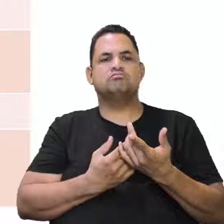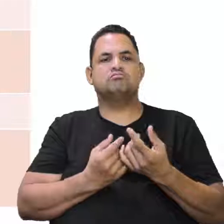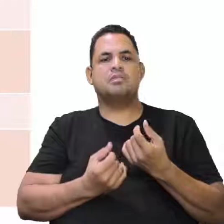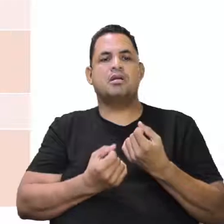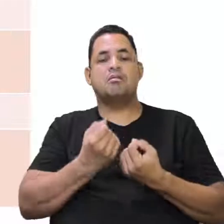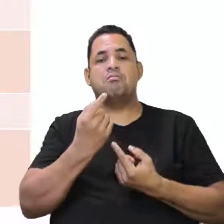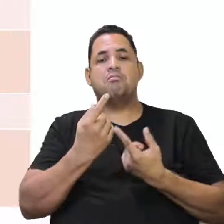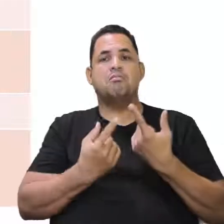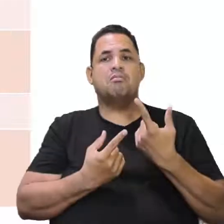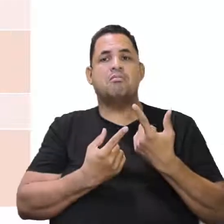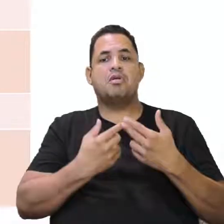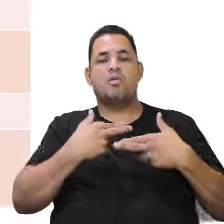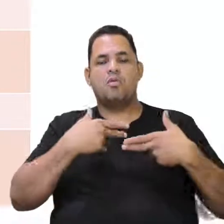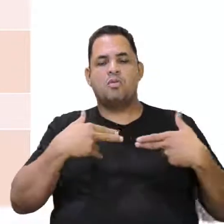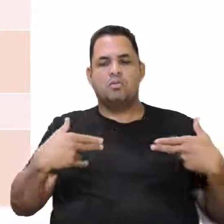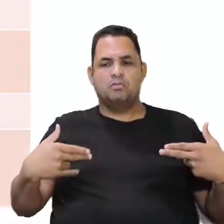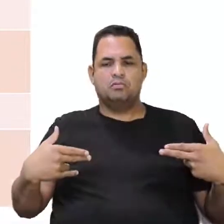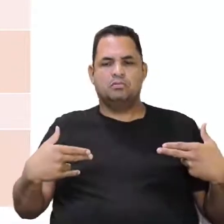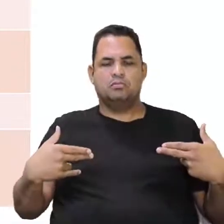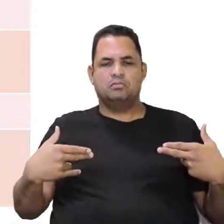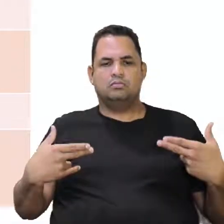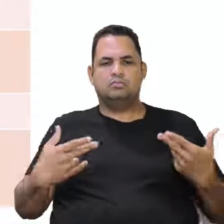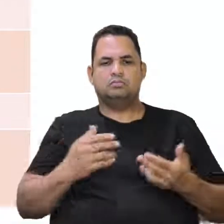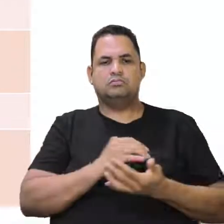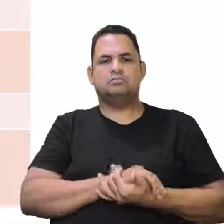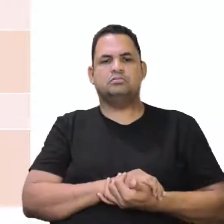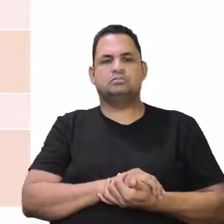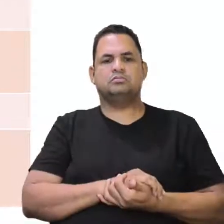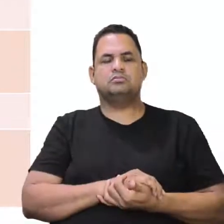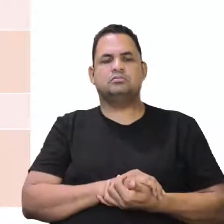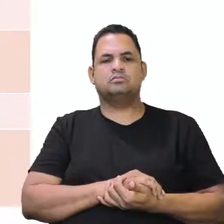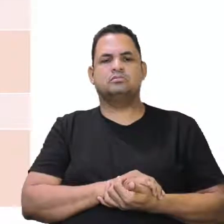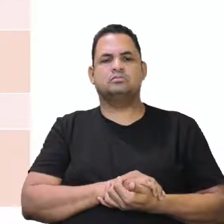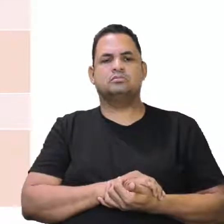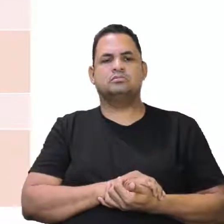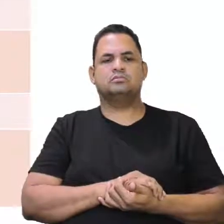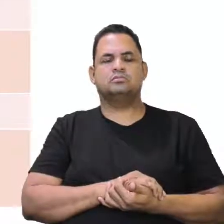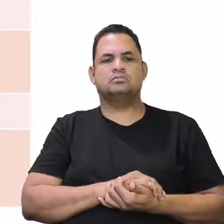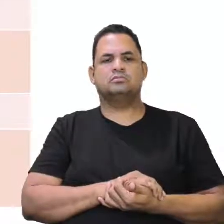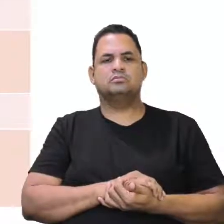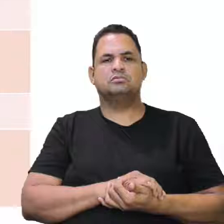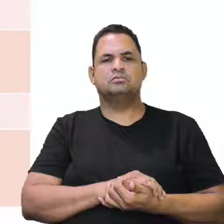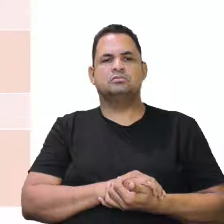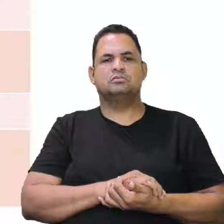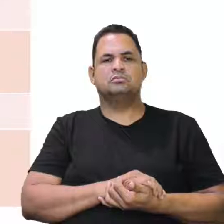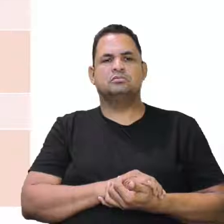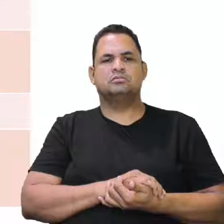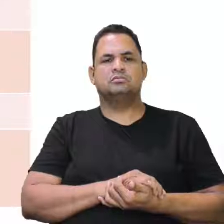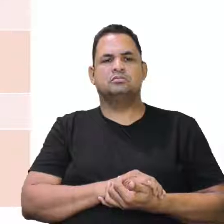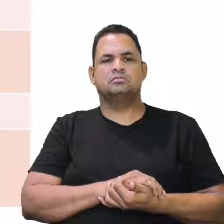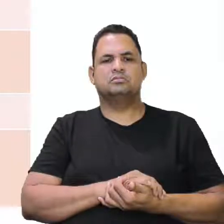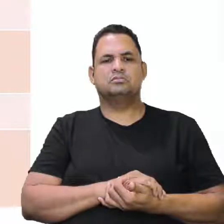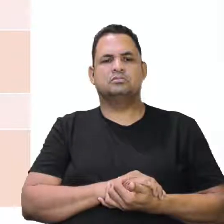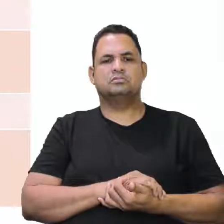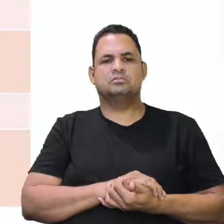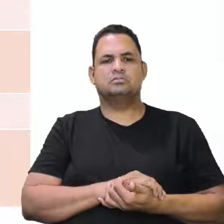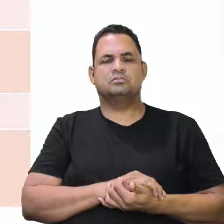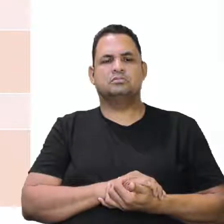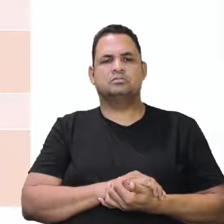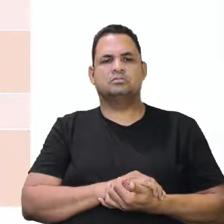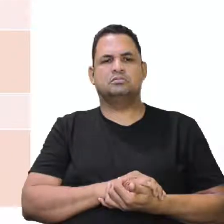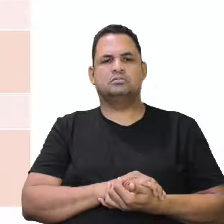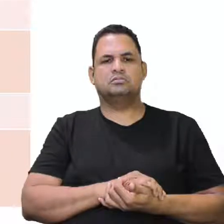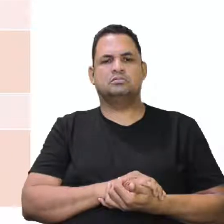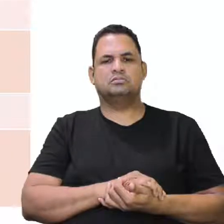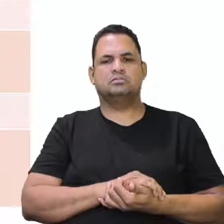Algo. Quem apagou aqui? A mesma coisa lá que o meu something. É o sentido de algo, beleza? Aí nós temos